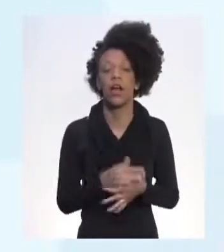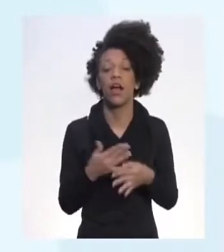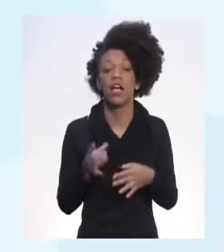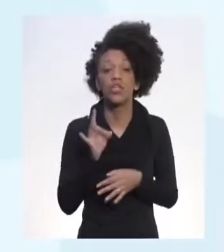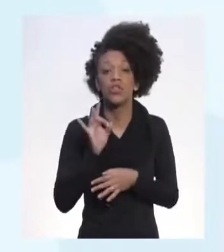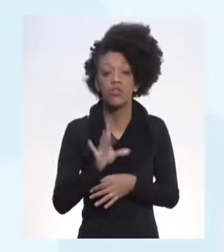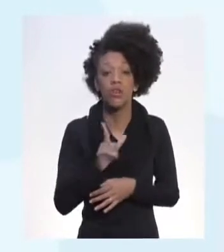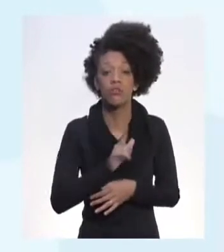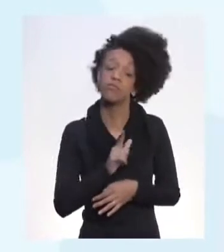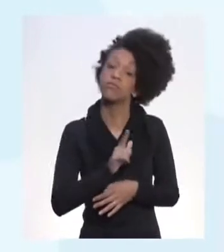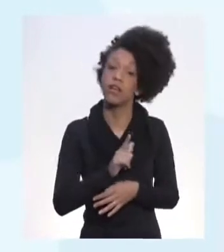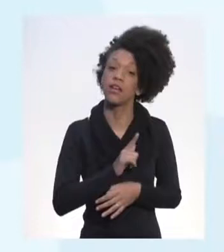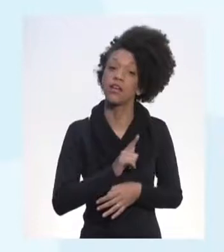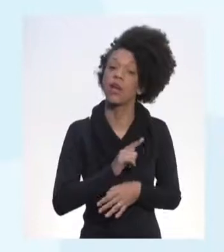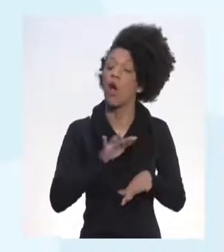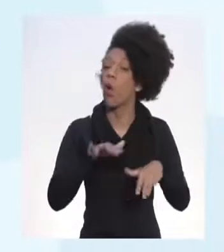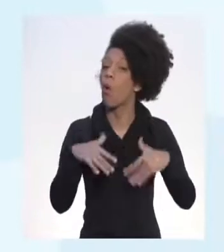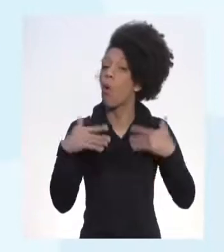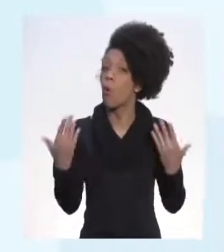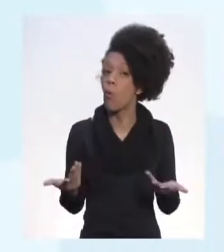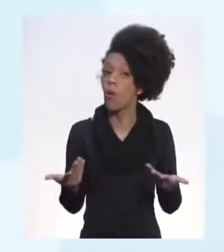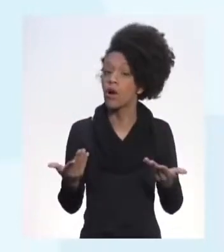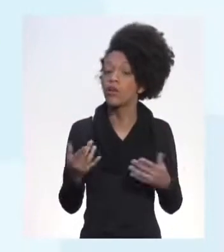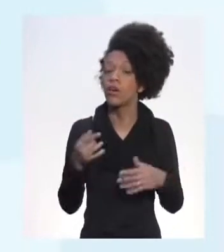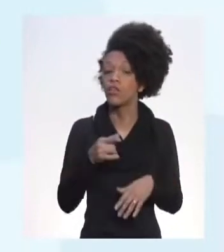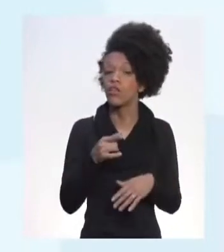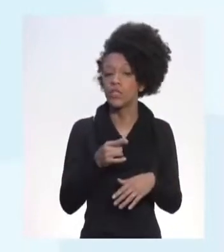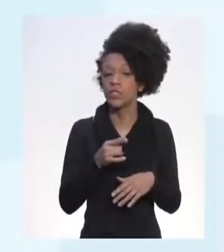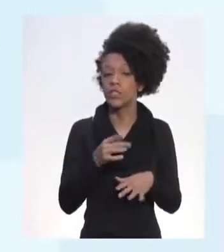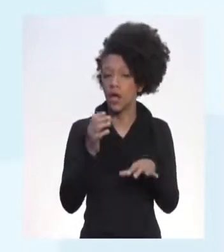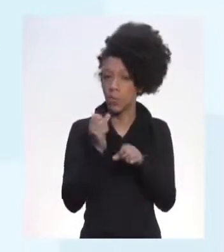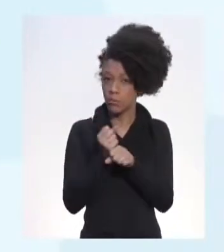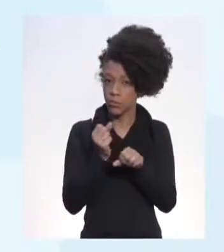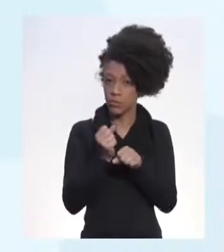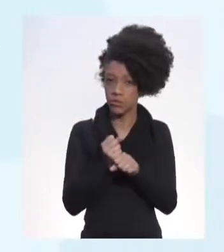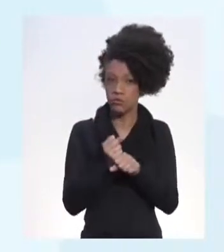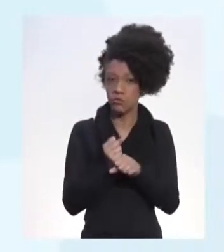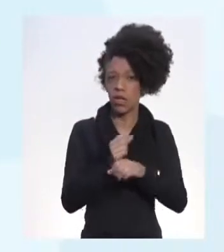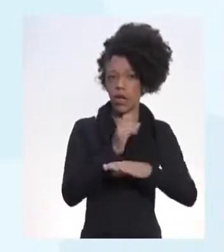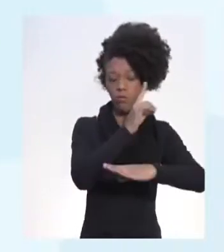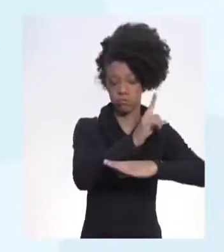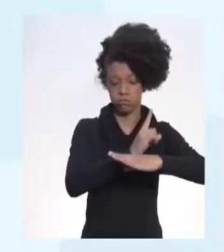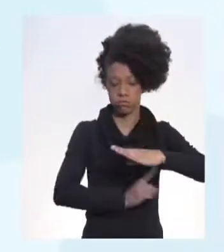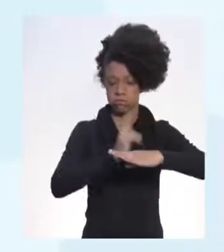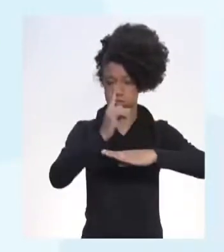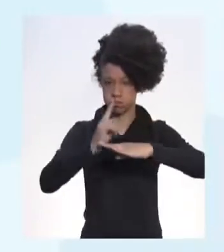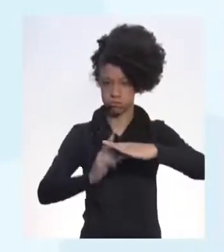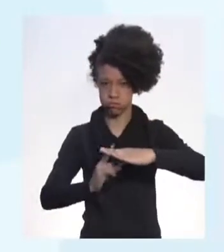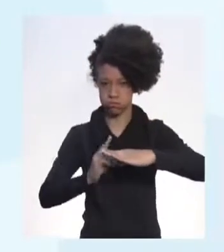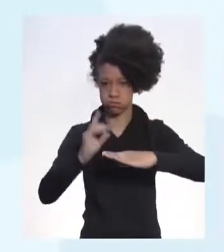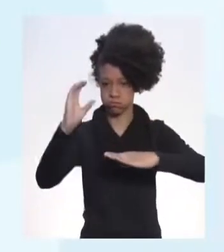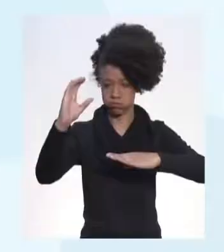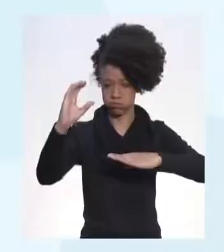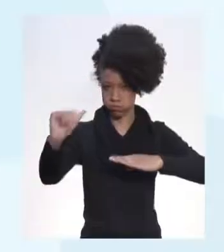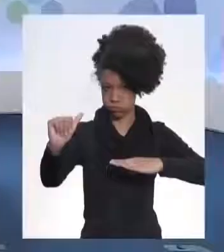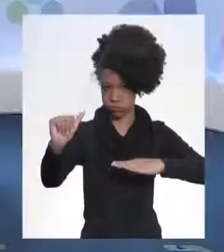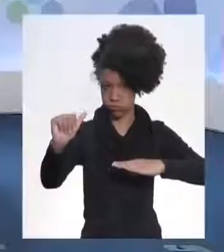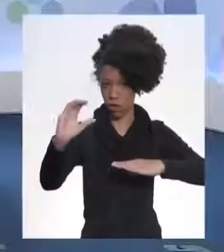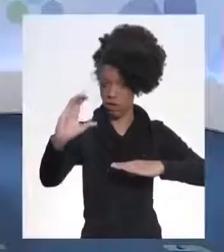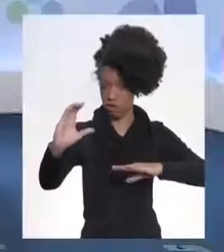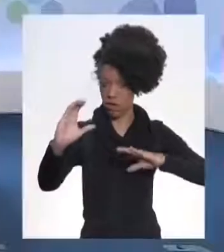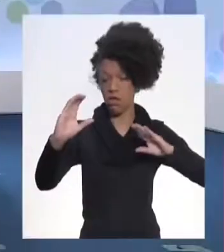só existe quando você multiplicar extremos e meios e dar uma igualdade. Vamos,